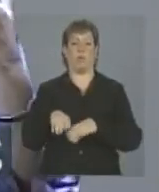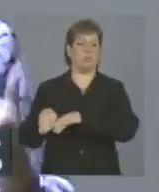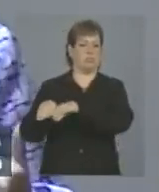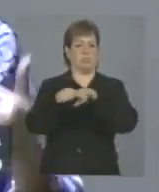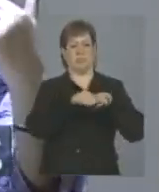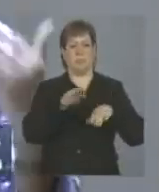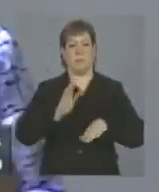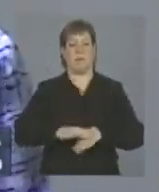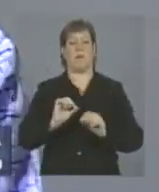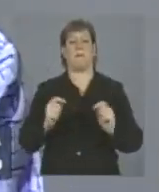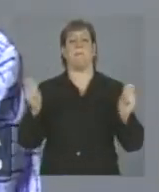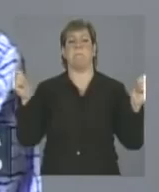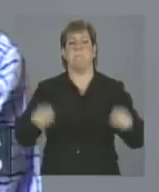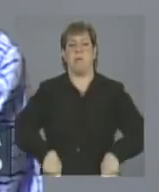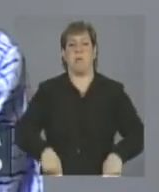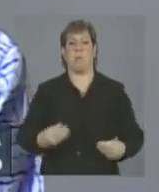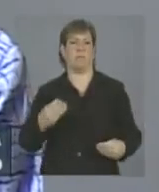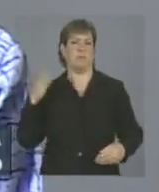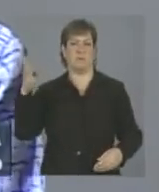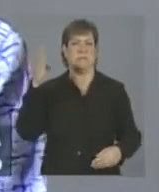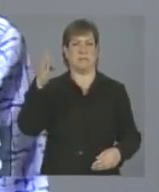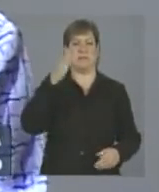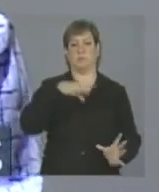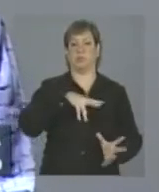grande possibilidade de presença no mundo.